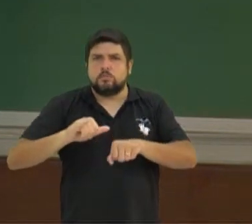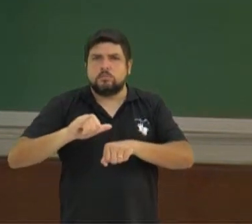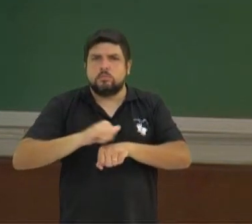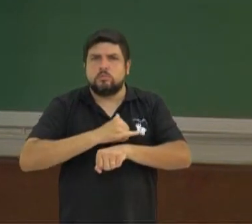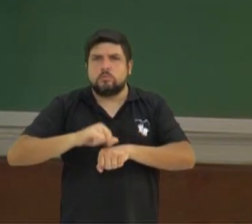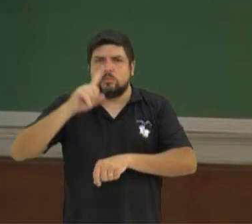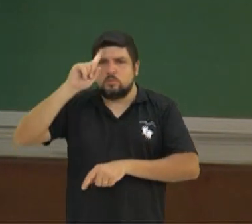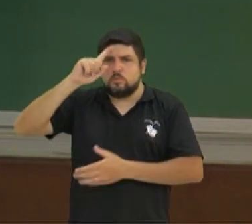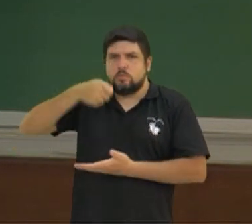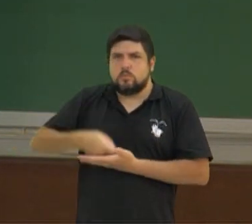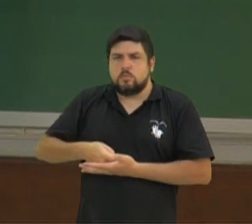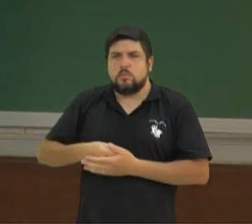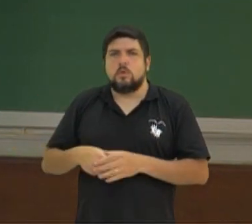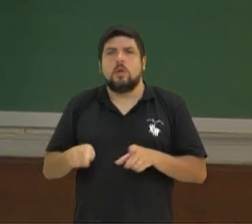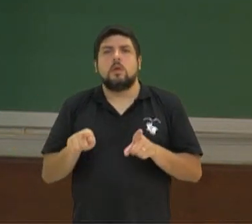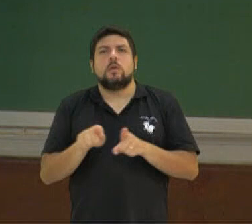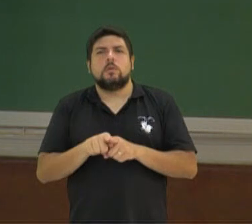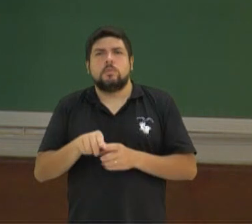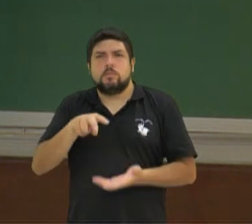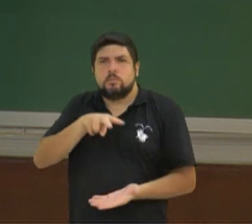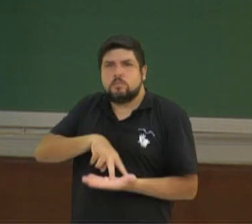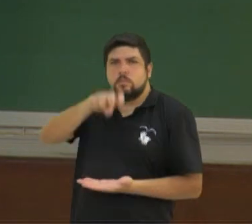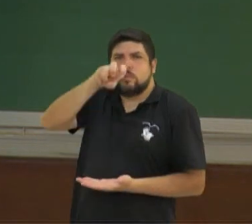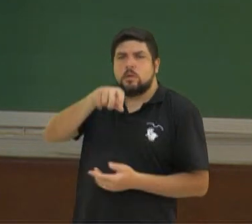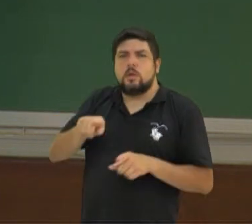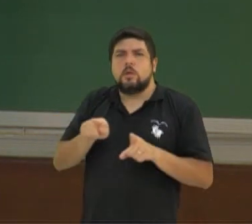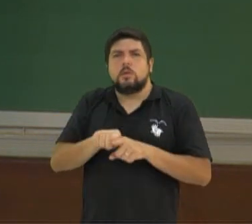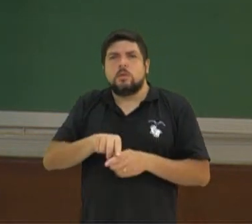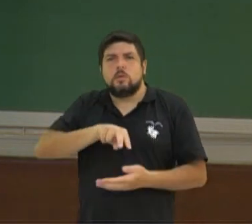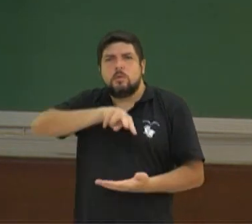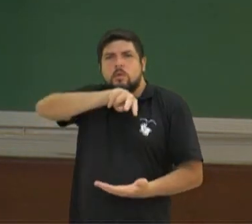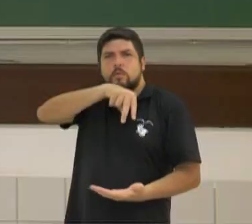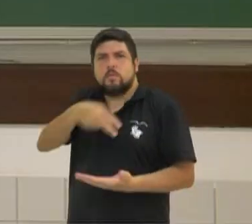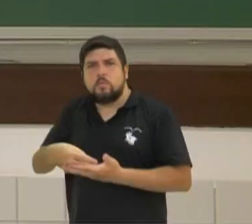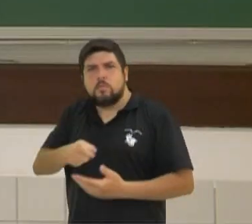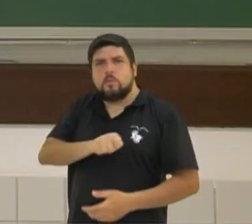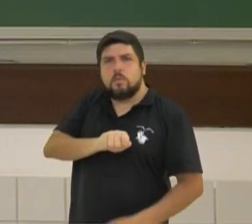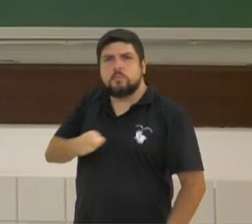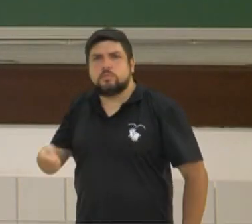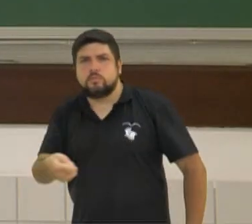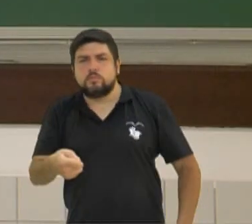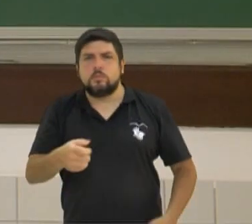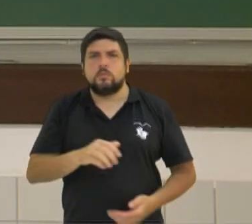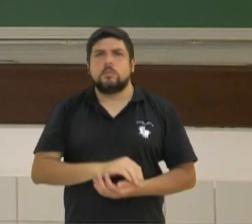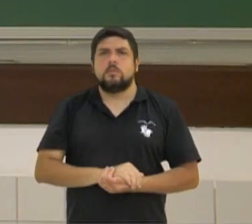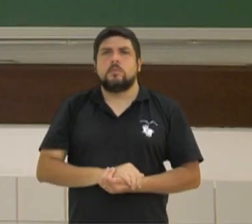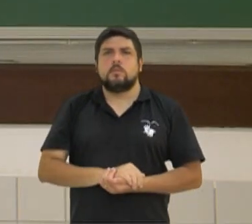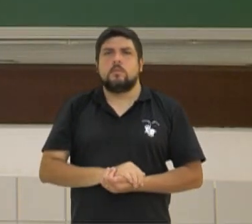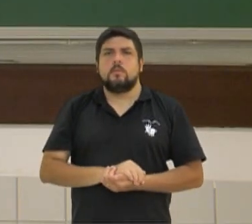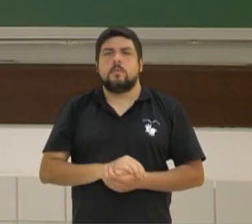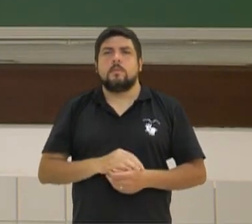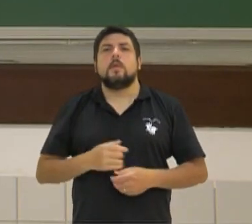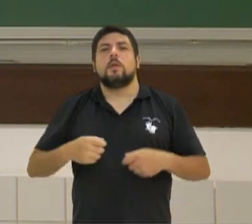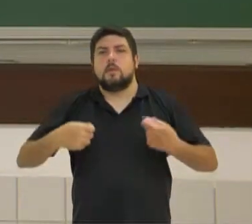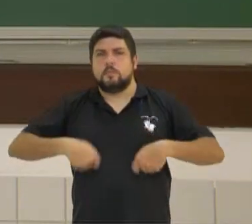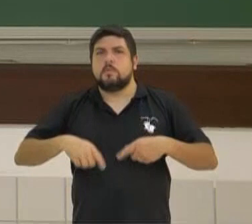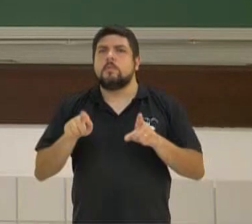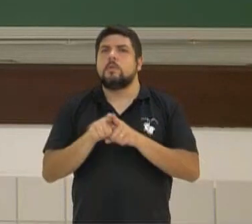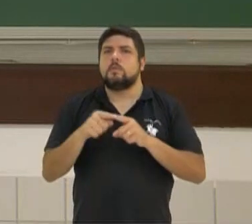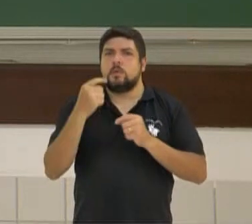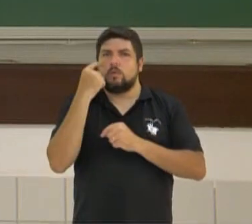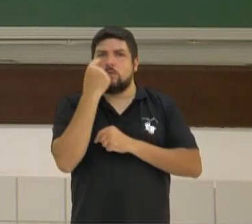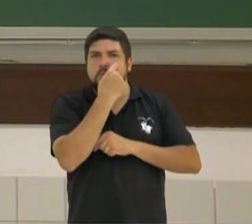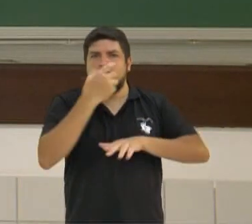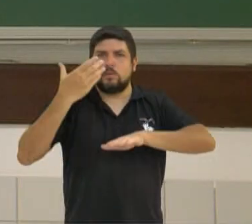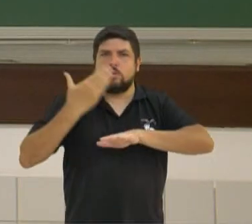decisão, habilidade de saltar e cair também, né? Então, tem toda essa relação dentro da presença do badminton. A óculo manual também é muito necessária,